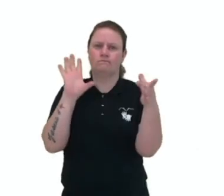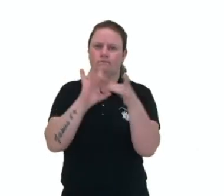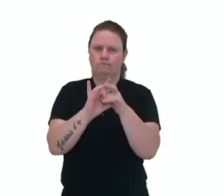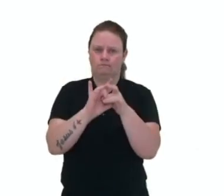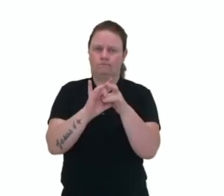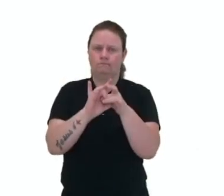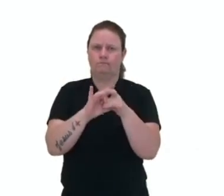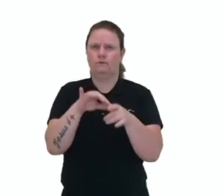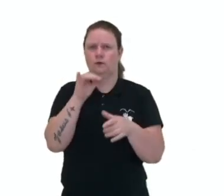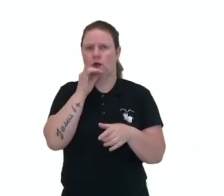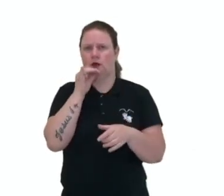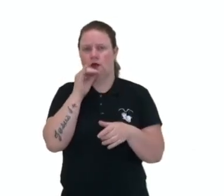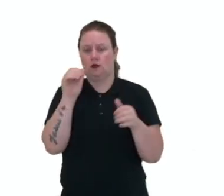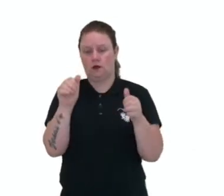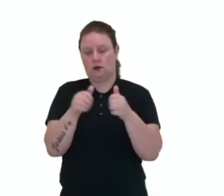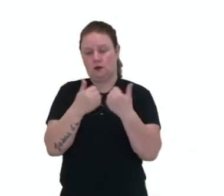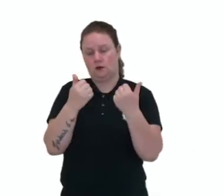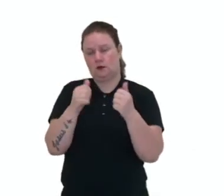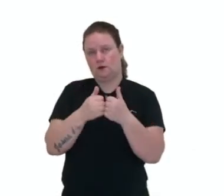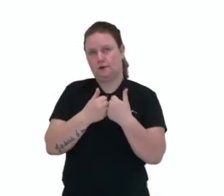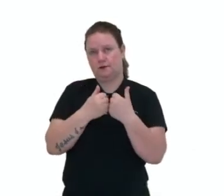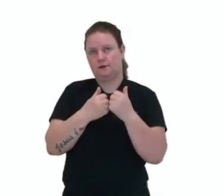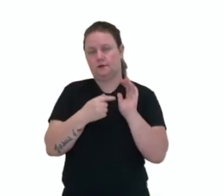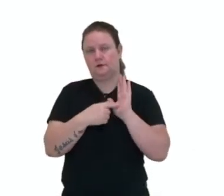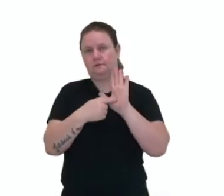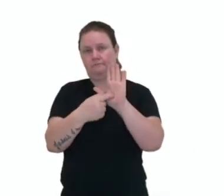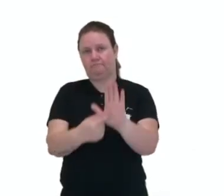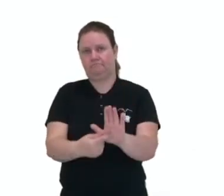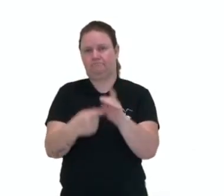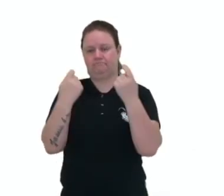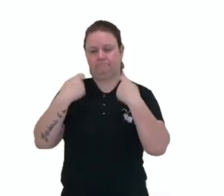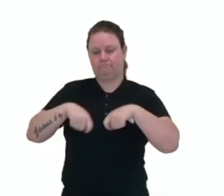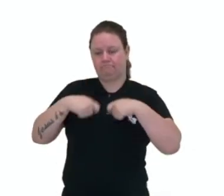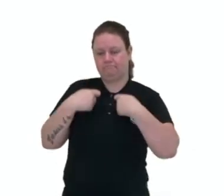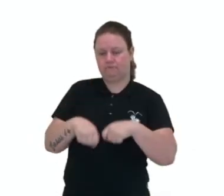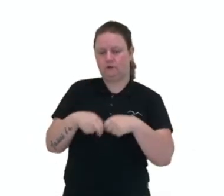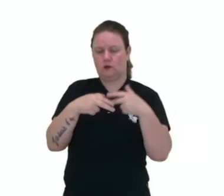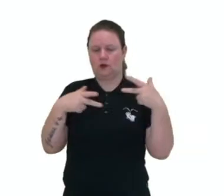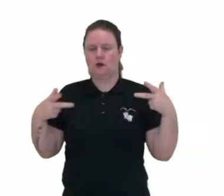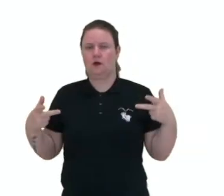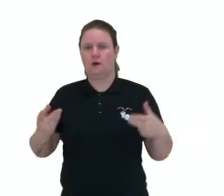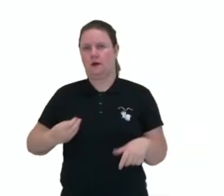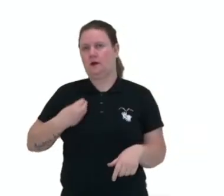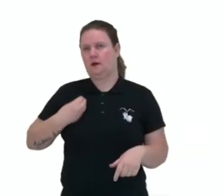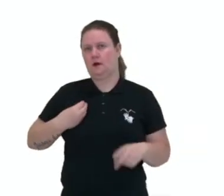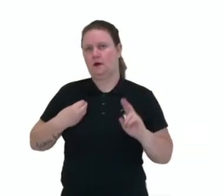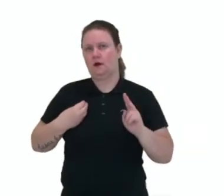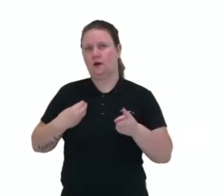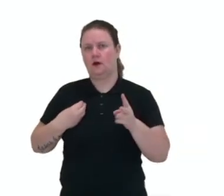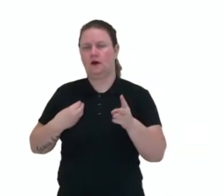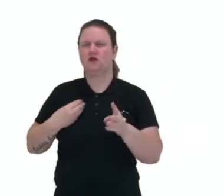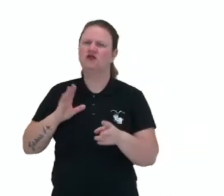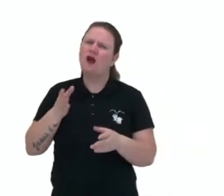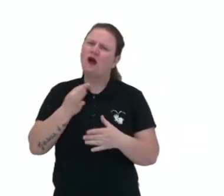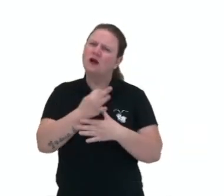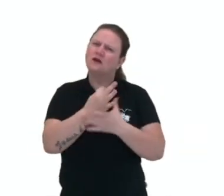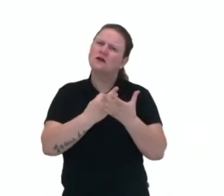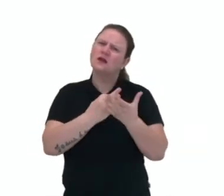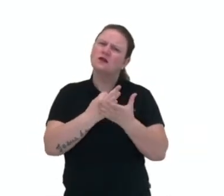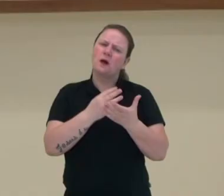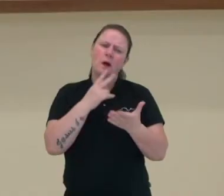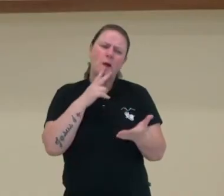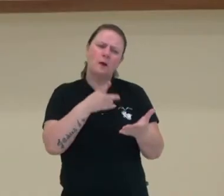como por exemplo pão, que indica os recursos necessários para sobreviver. Em qual texto você já viu uma metáfora dessa?